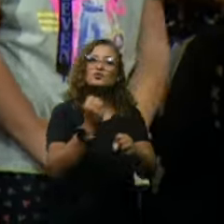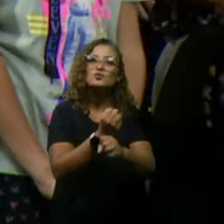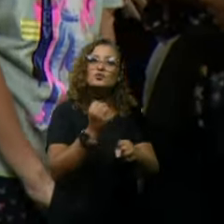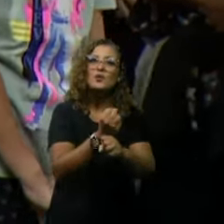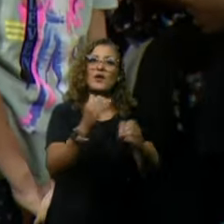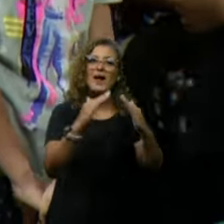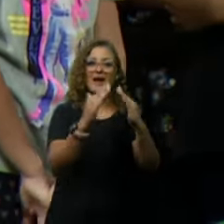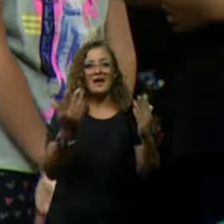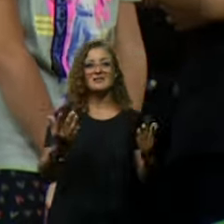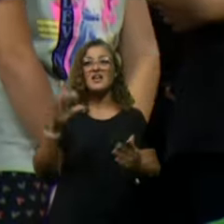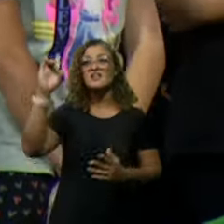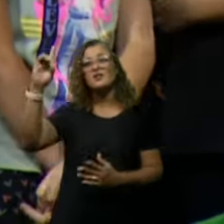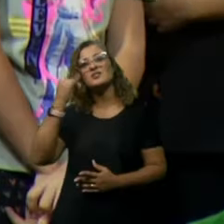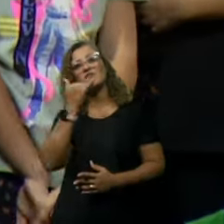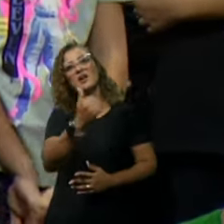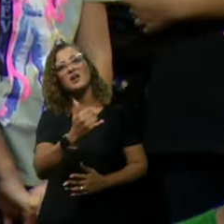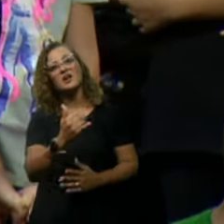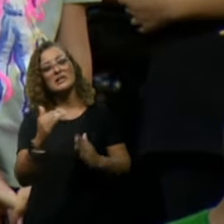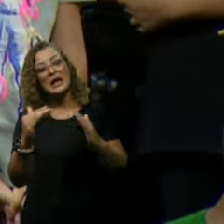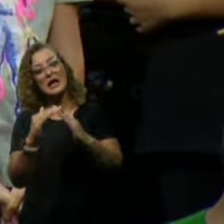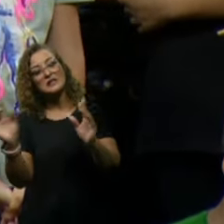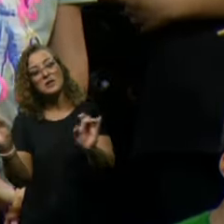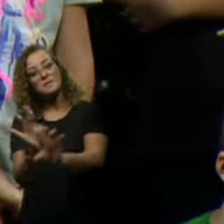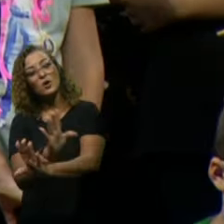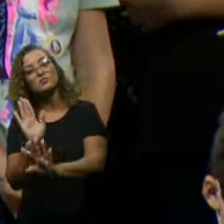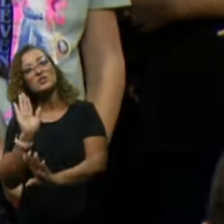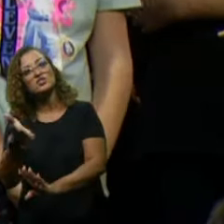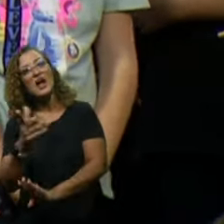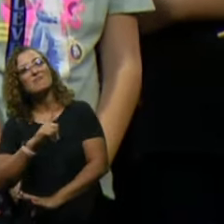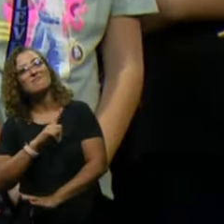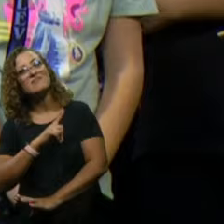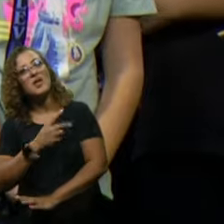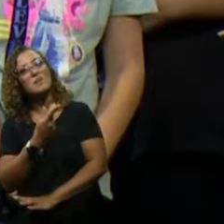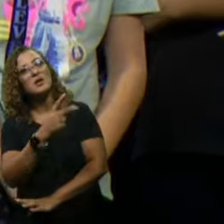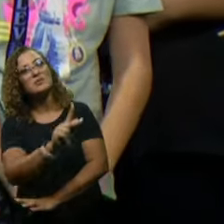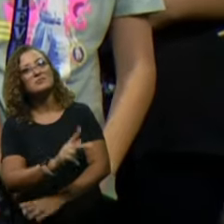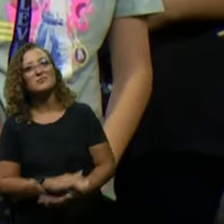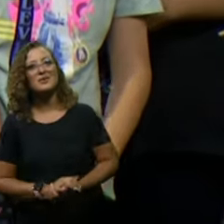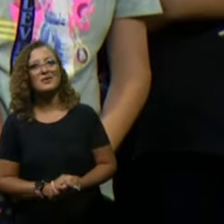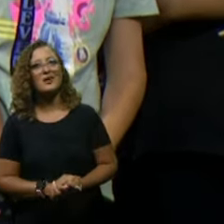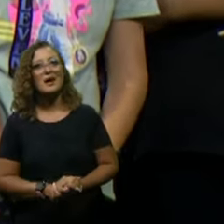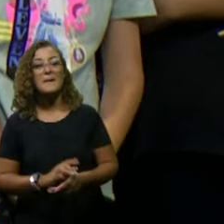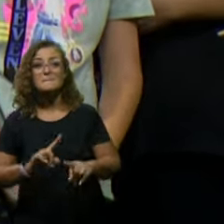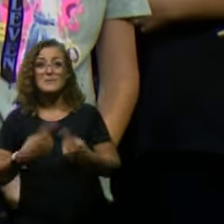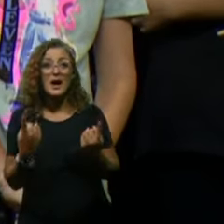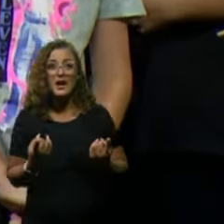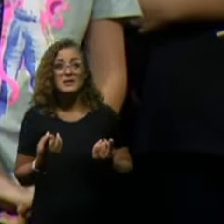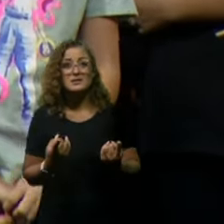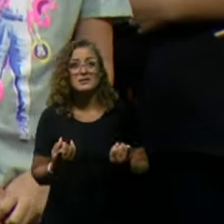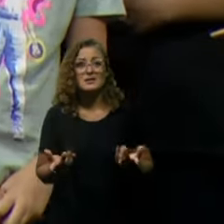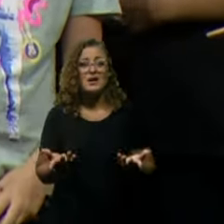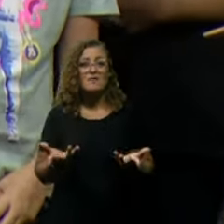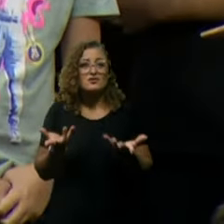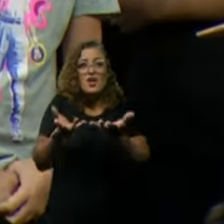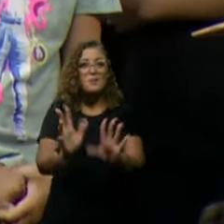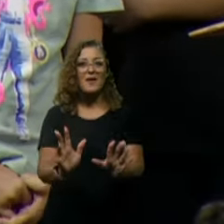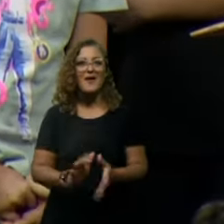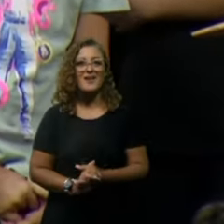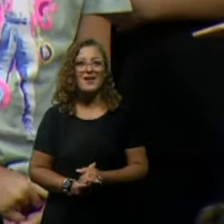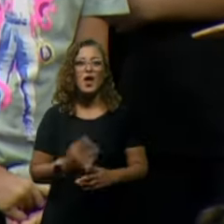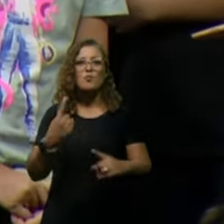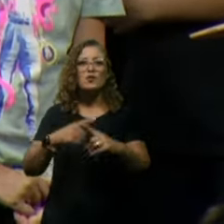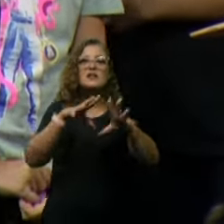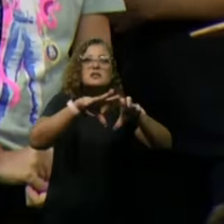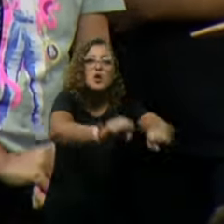ó e vou dizer mais aí ele tá dizendo se eu continuar te vendo muito perturbado que essa casa vou te chamar para morar na que eu tenho pronta já que mais rápido que tu imagina